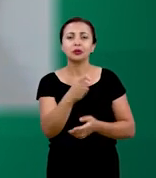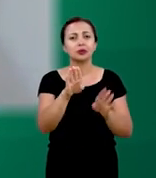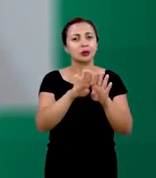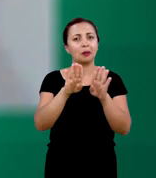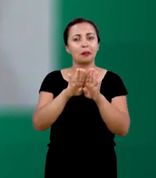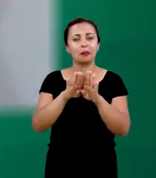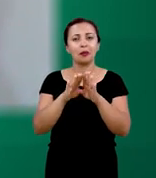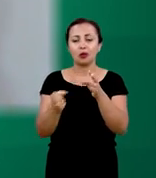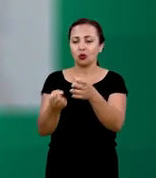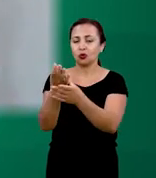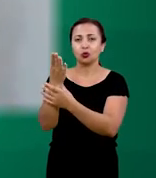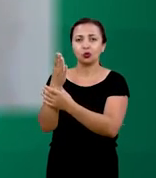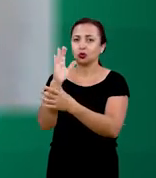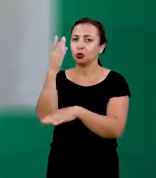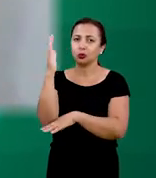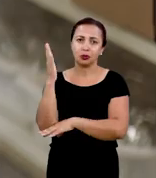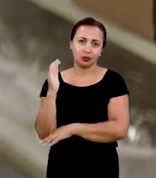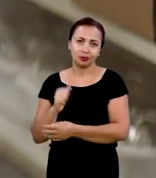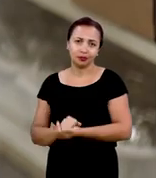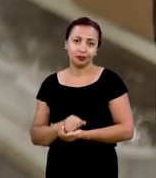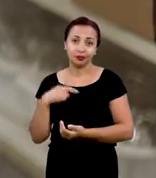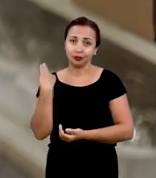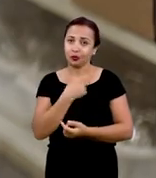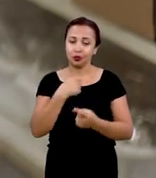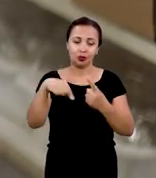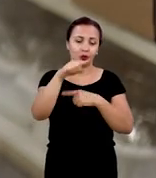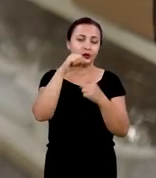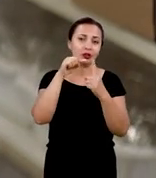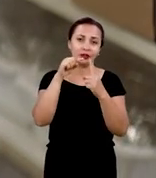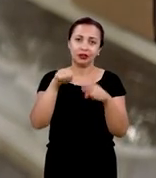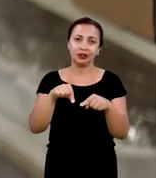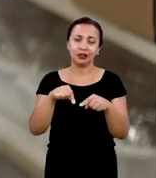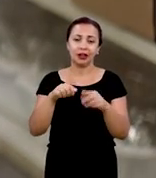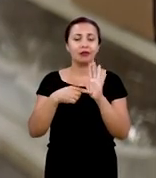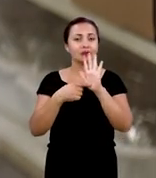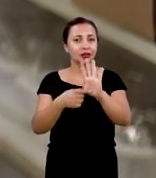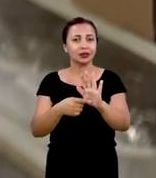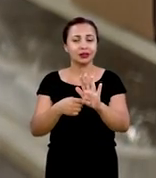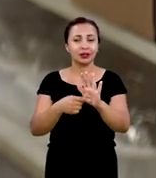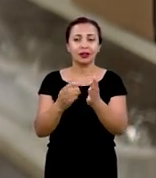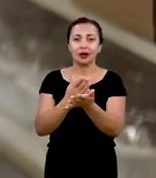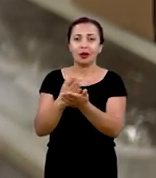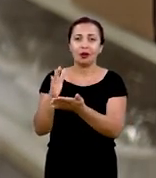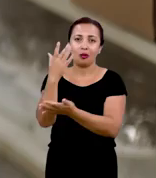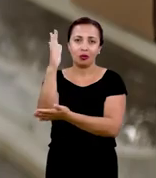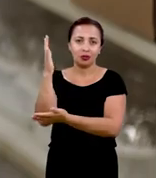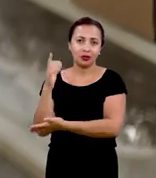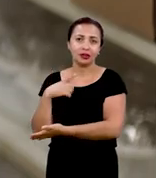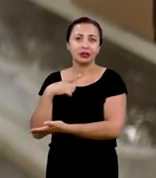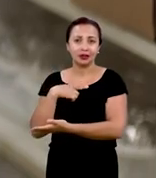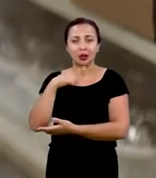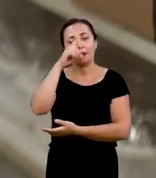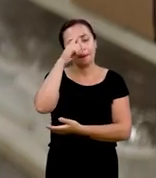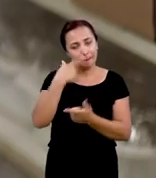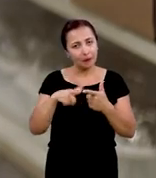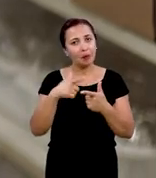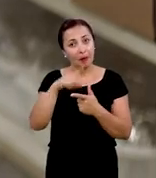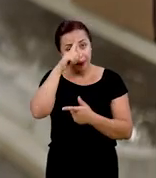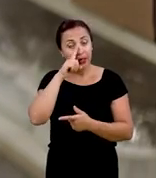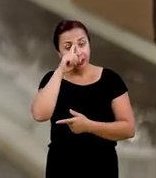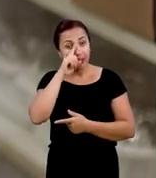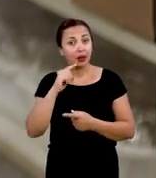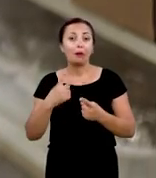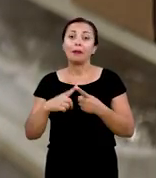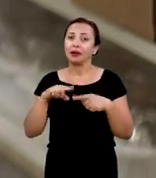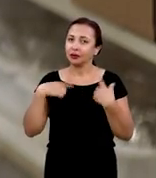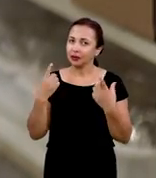é de origem de vegetal. O nosso objetivo é esse, mostrar que certas espécies vegetais, ela possui toxicidade, possui riscos, mas